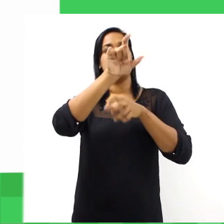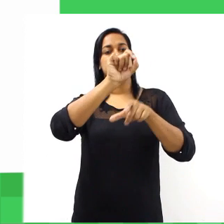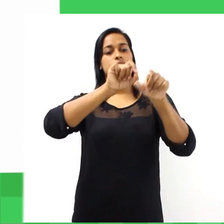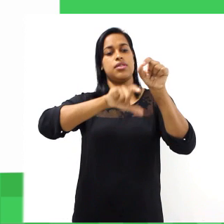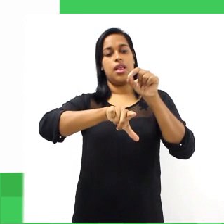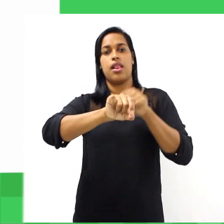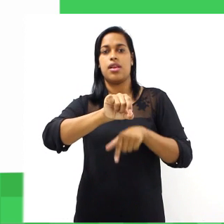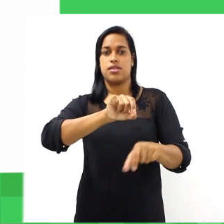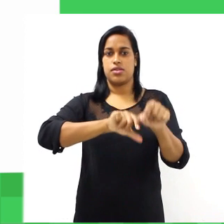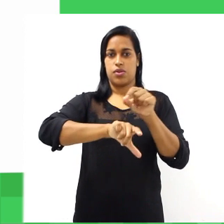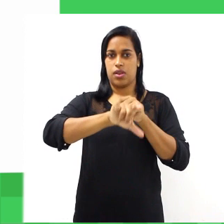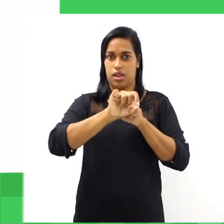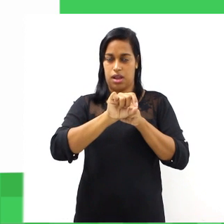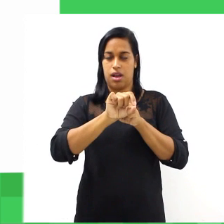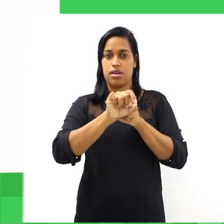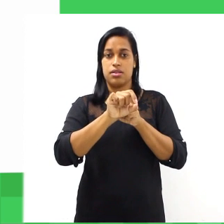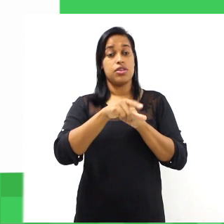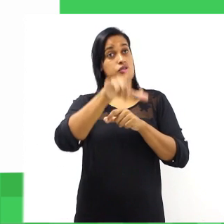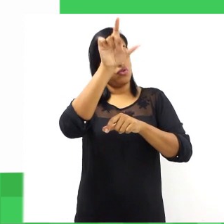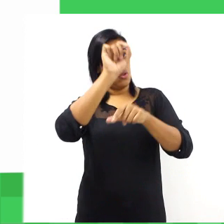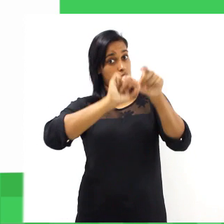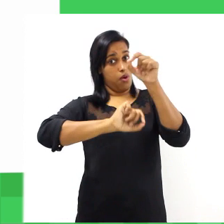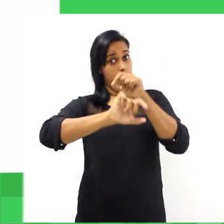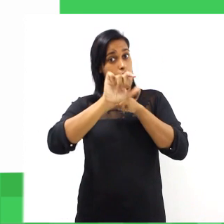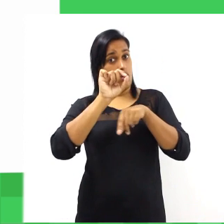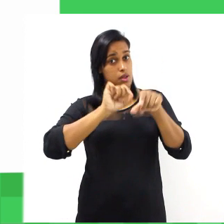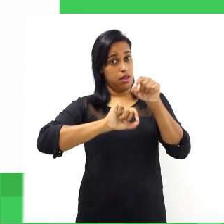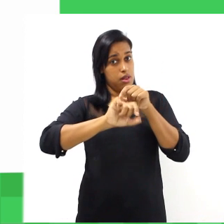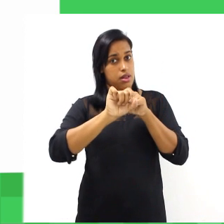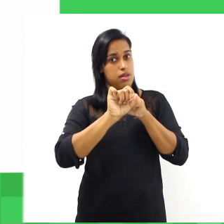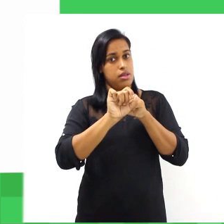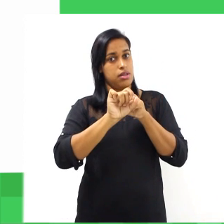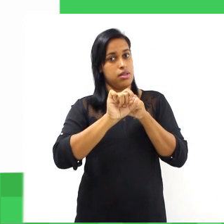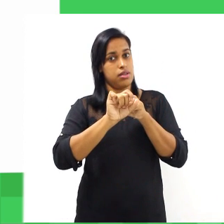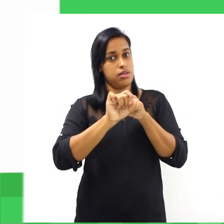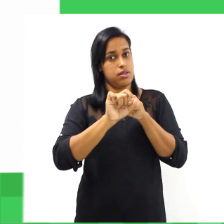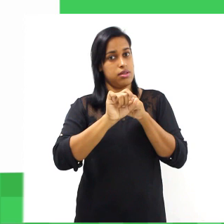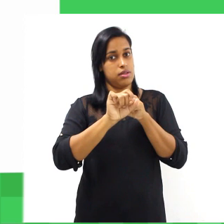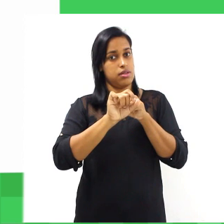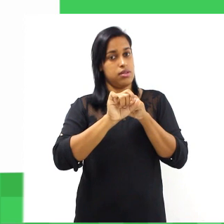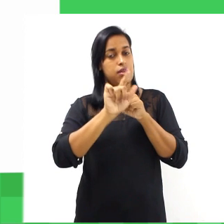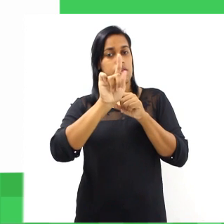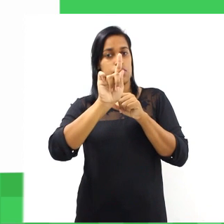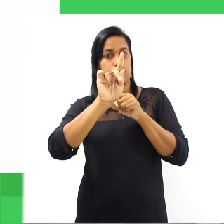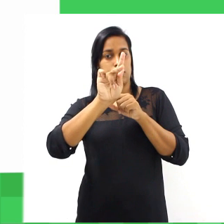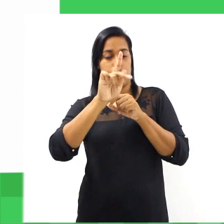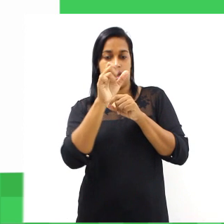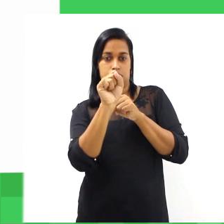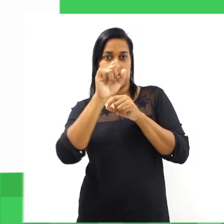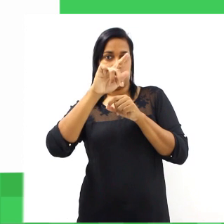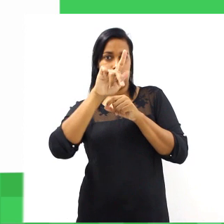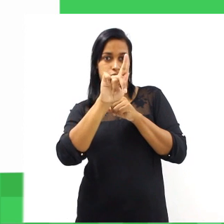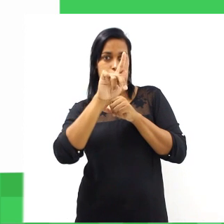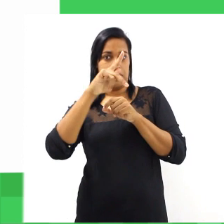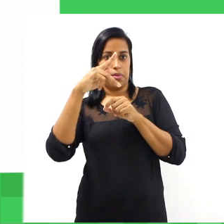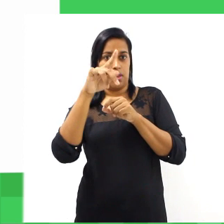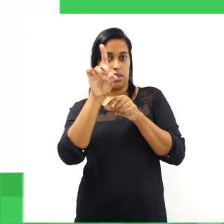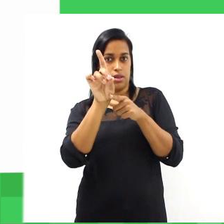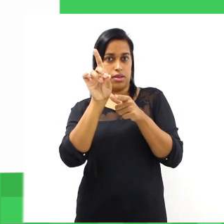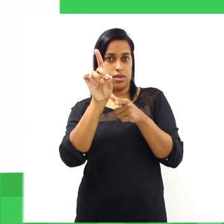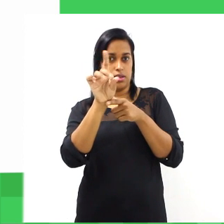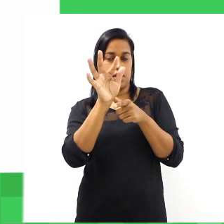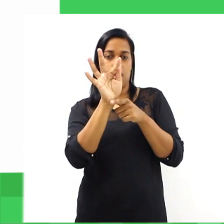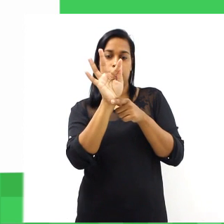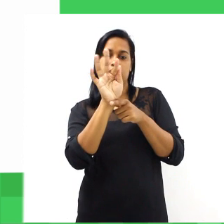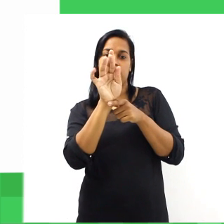Então, selecione estes campos. É isso que você está falando para o SGBD. From. Quando você diz